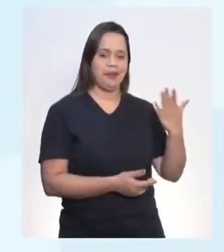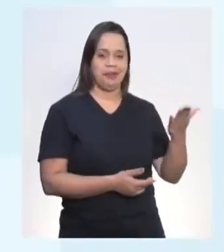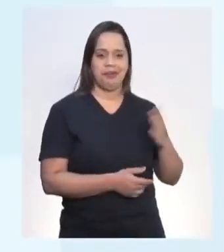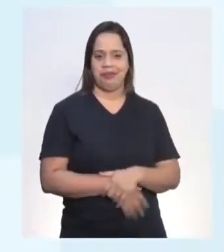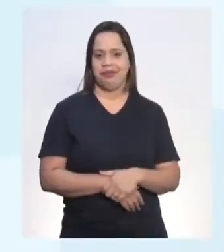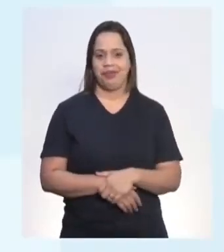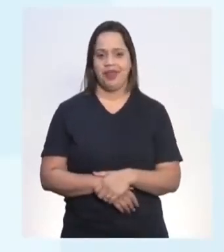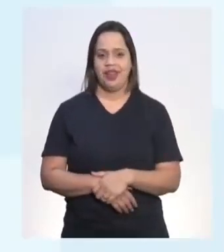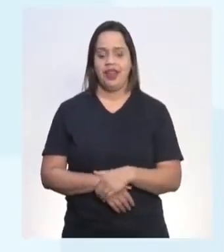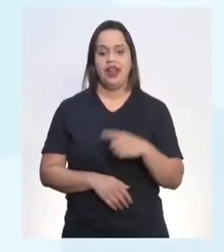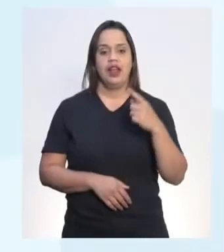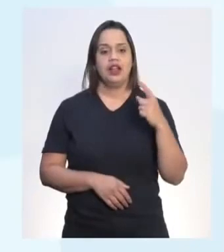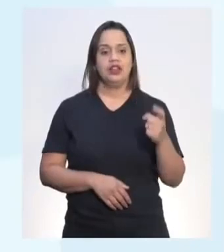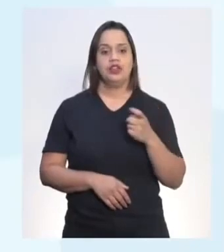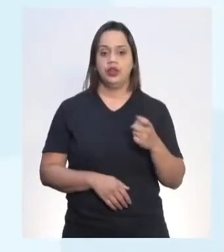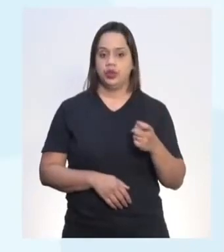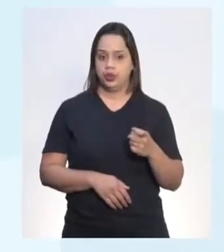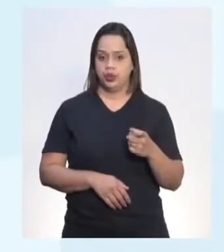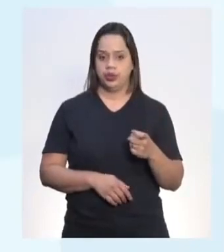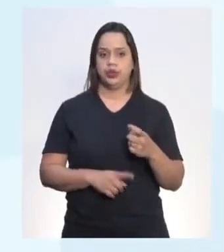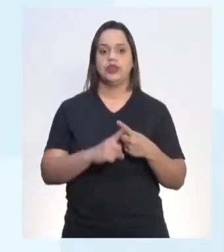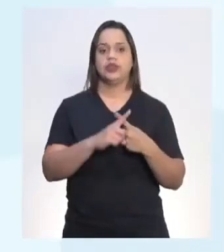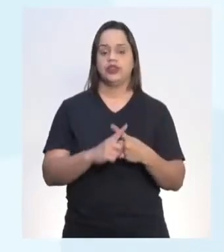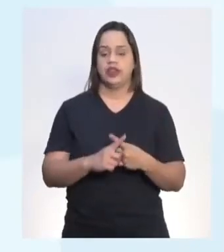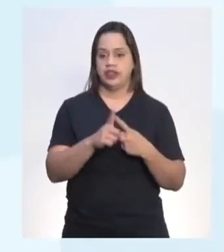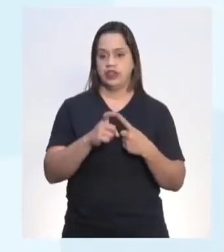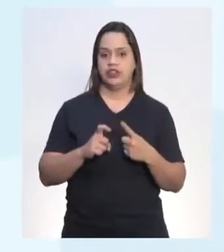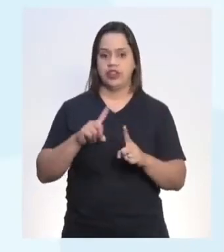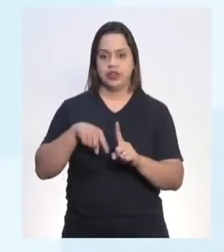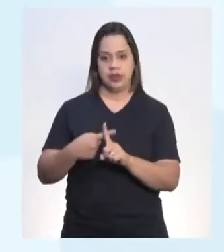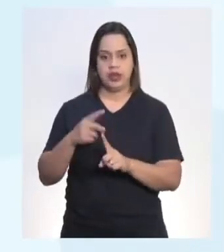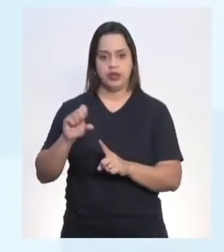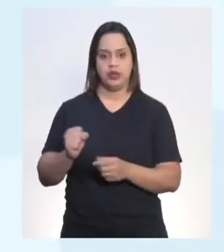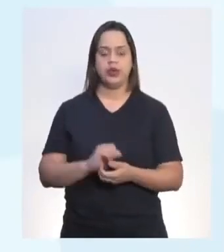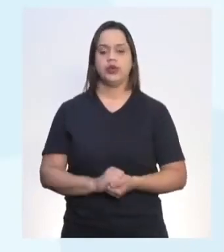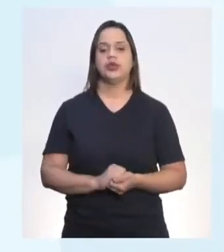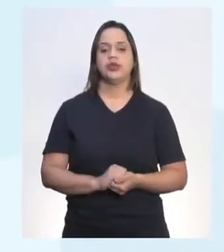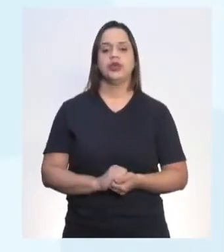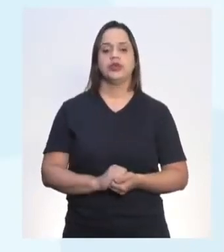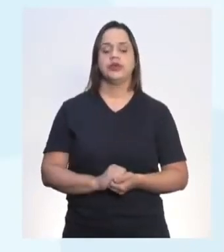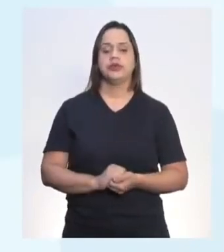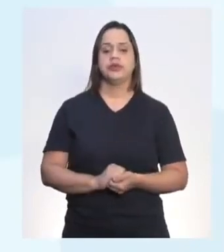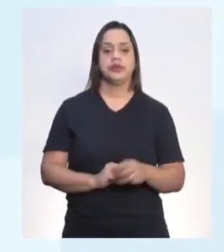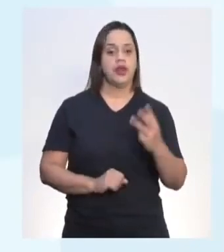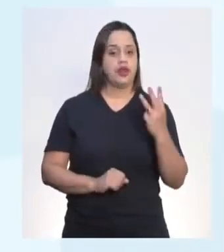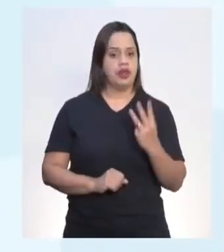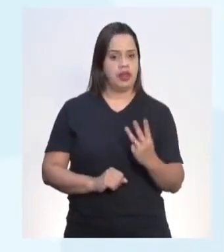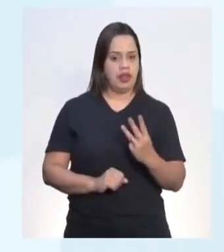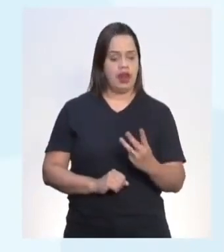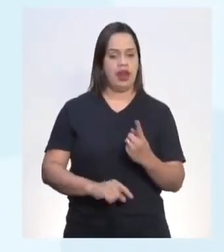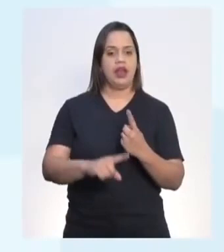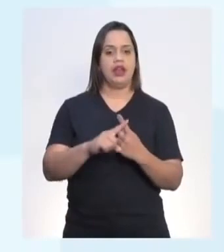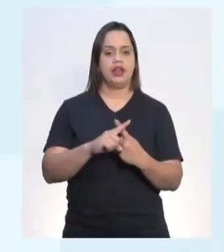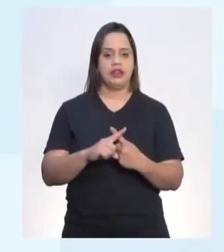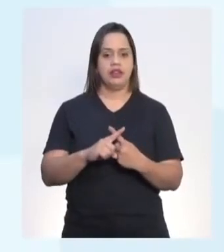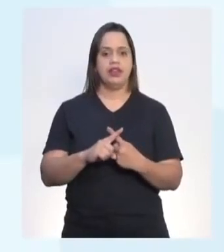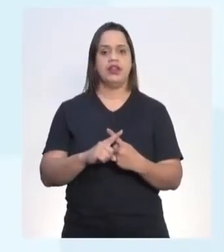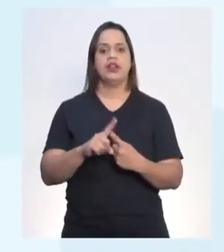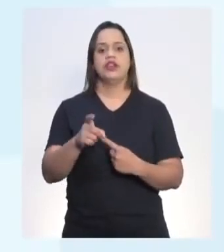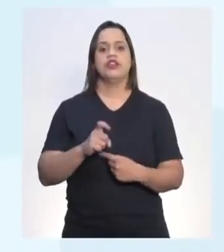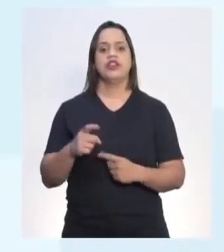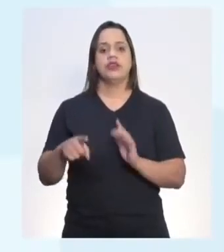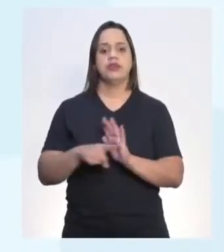2 vezes... x mais 8. Ok. Qual que é o outro lado? 3 vezes x